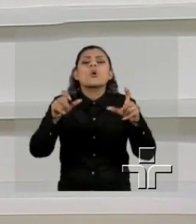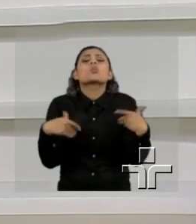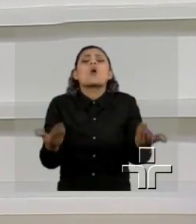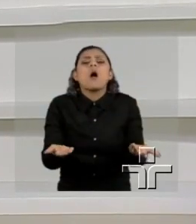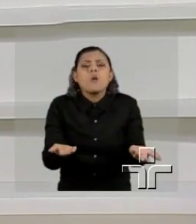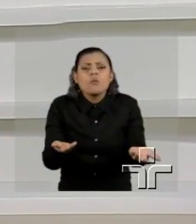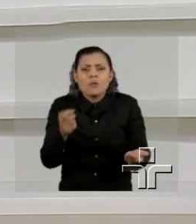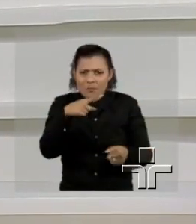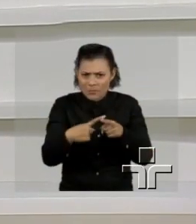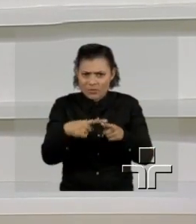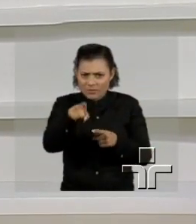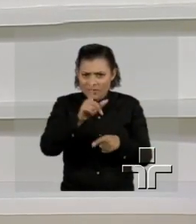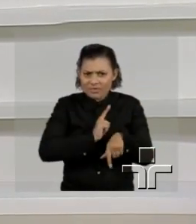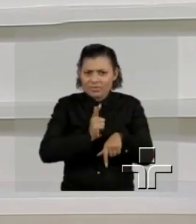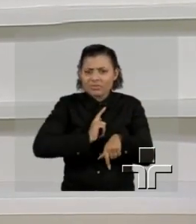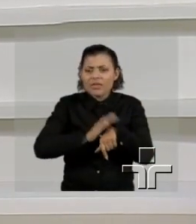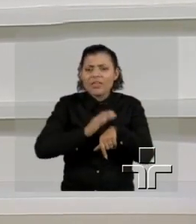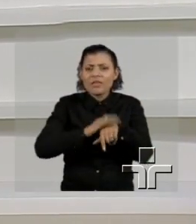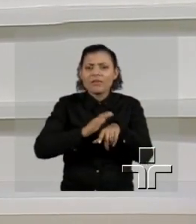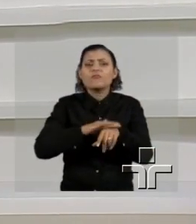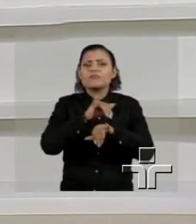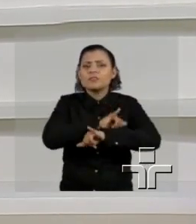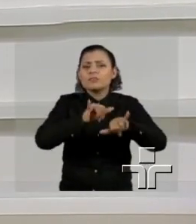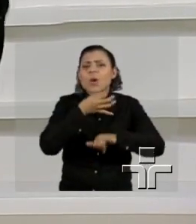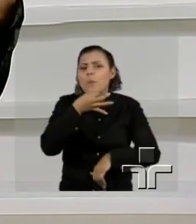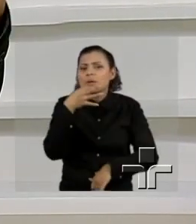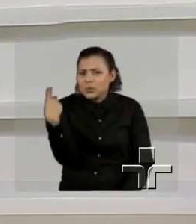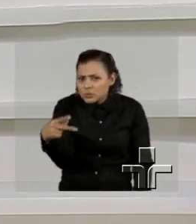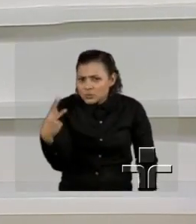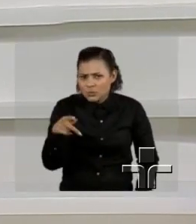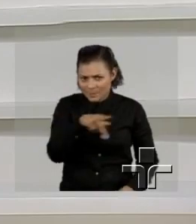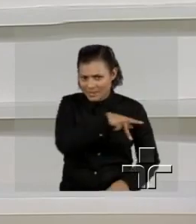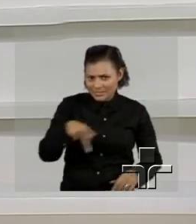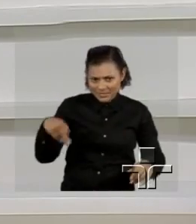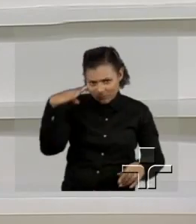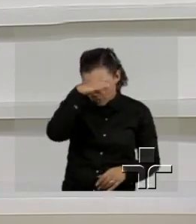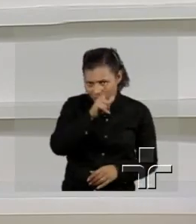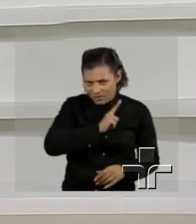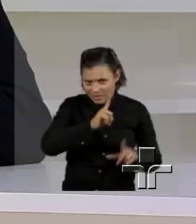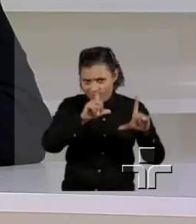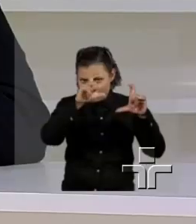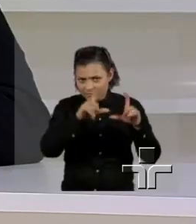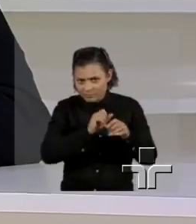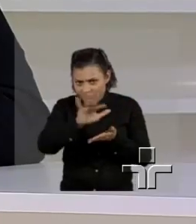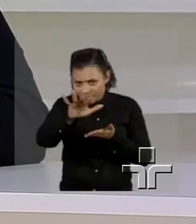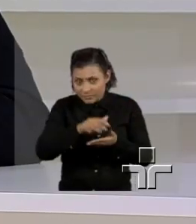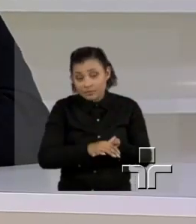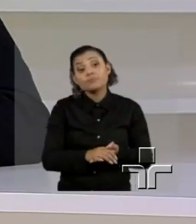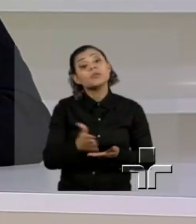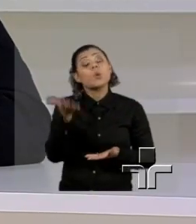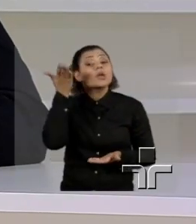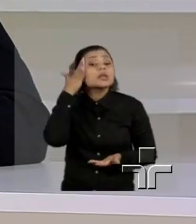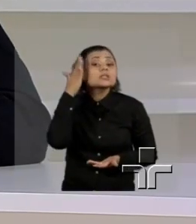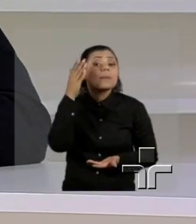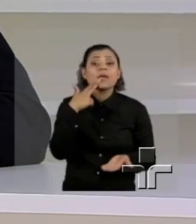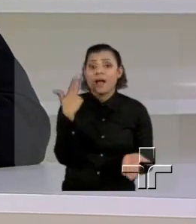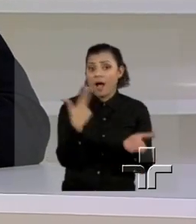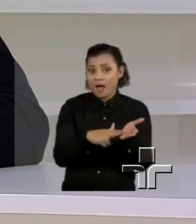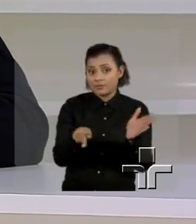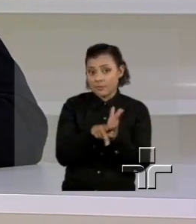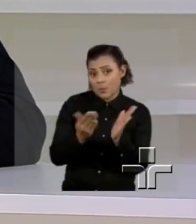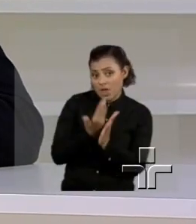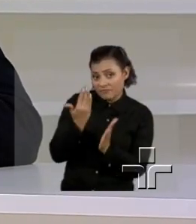tiroteio do fulano que acusou o outro, que falou que o presidente da Câmara não sei o quê, um correligionário ali